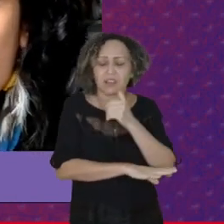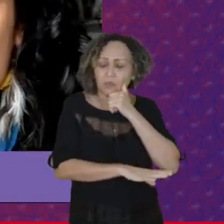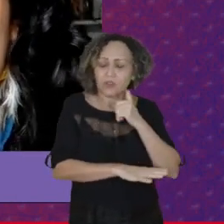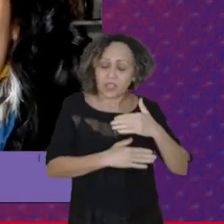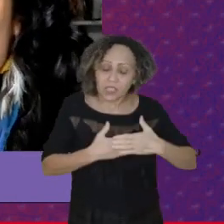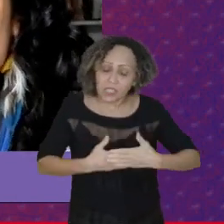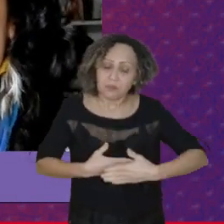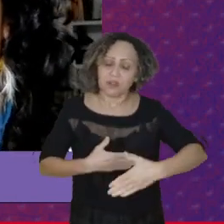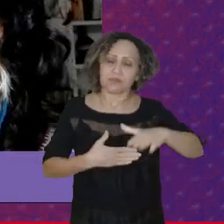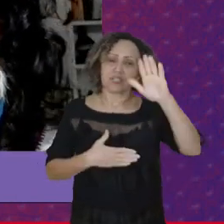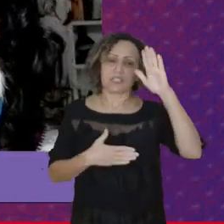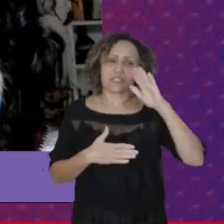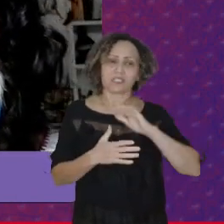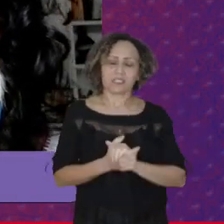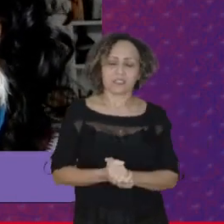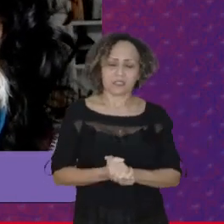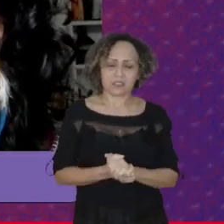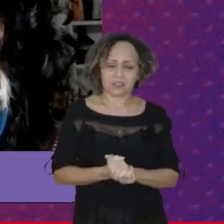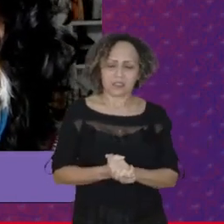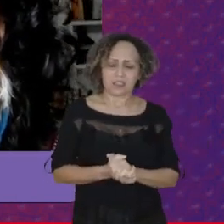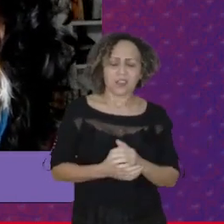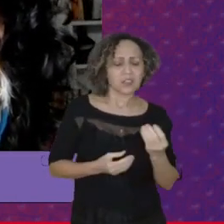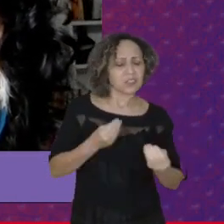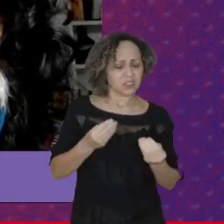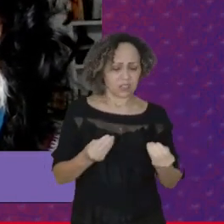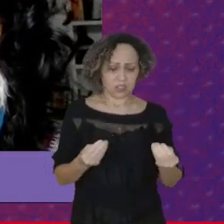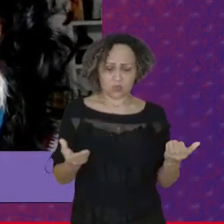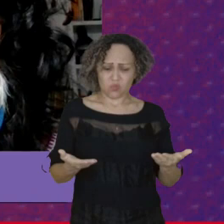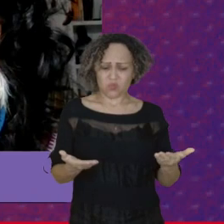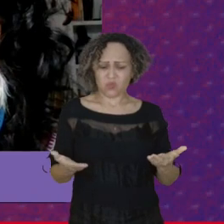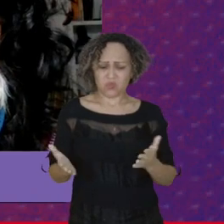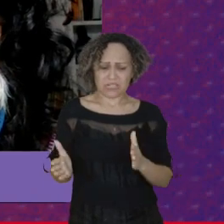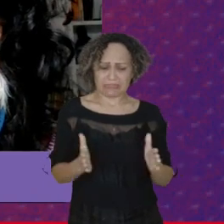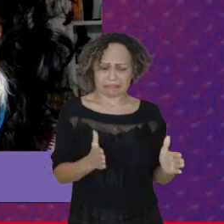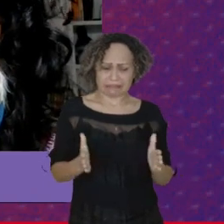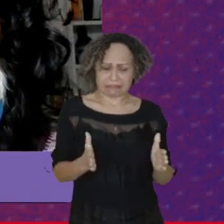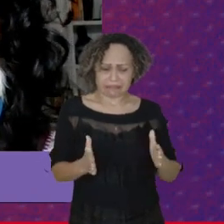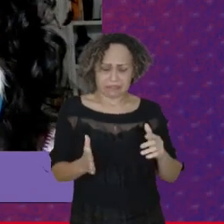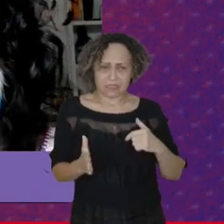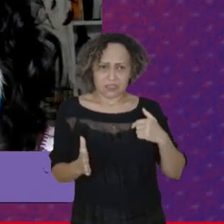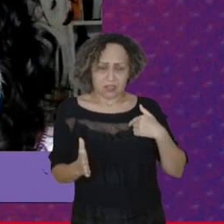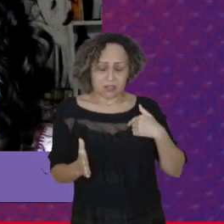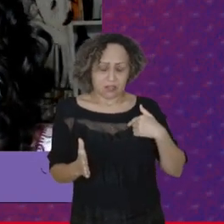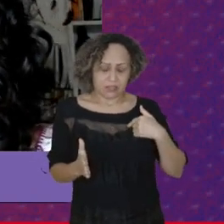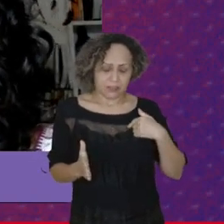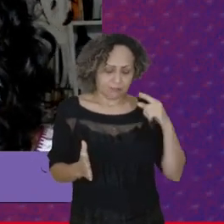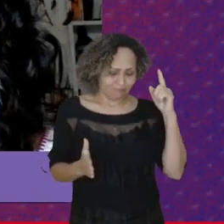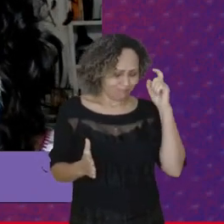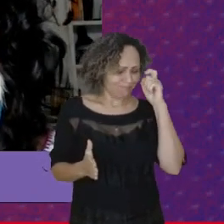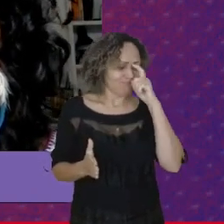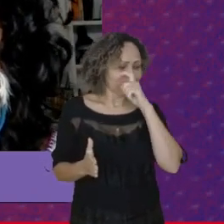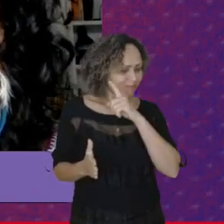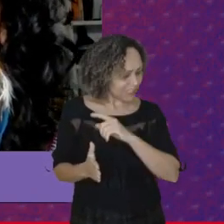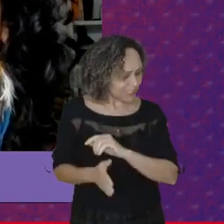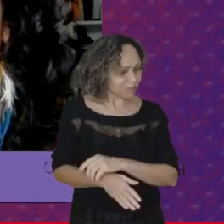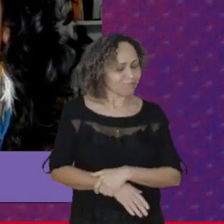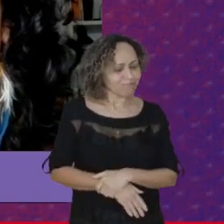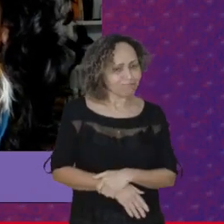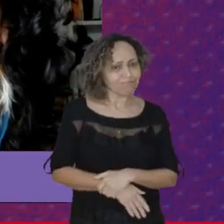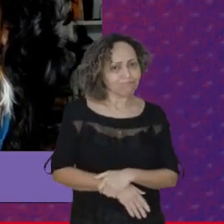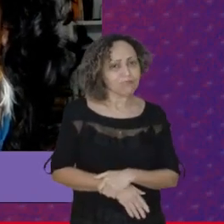frente, diante da situação que a gente está hoje, que não é fácil, de toda essa destruição do país. Eu